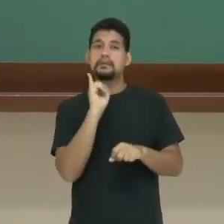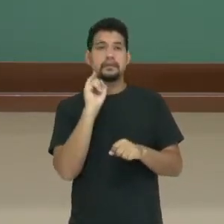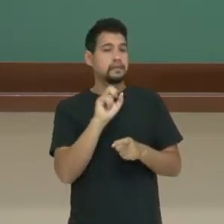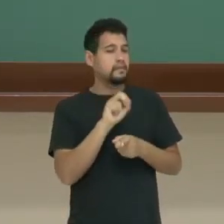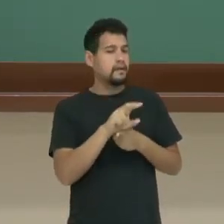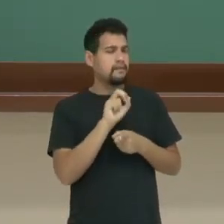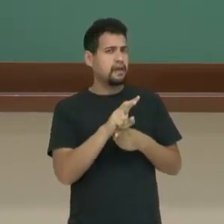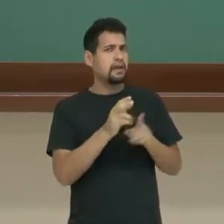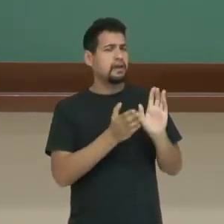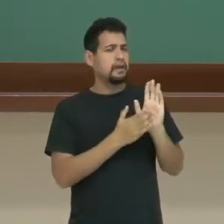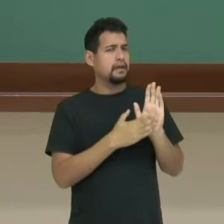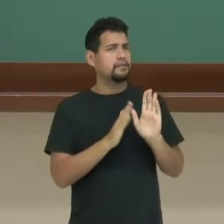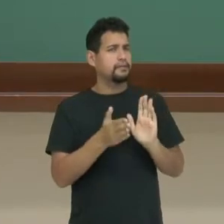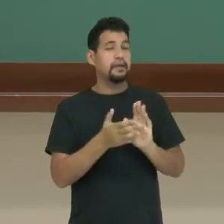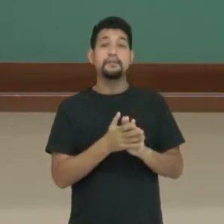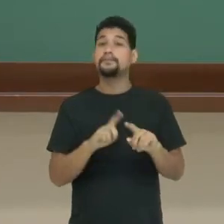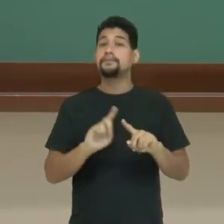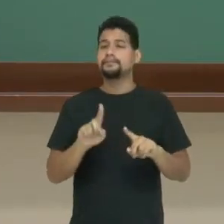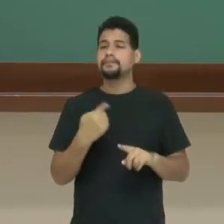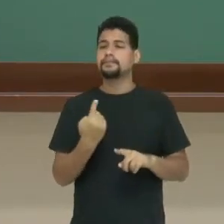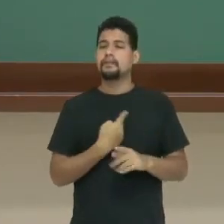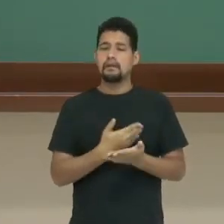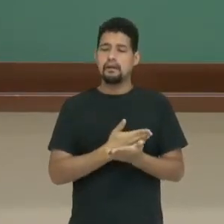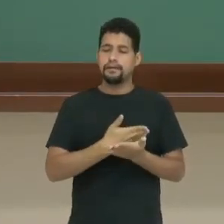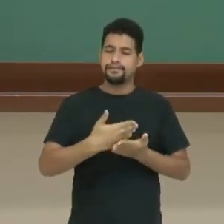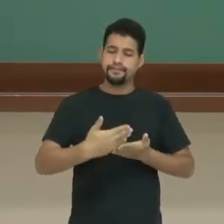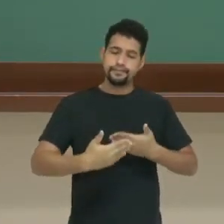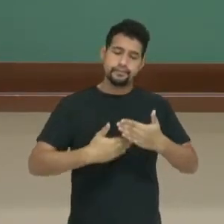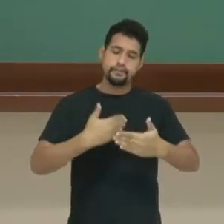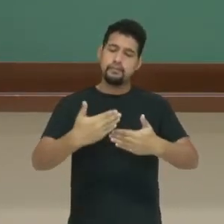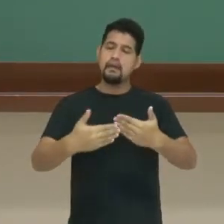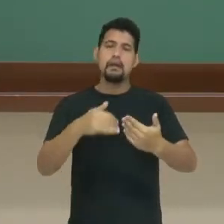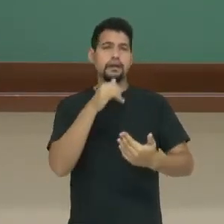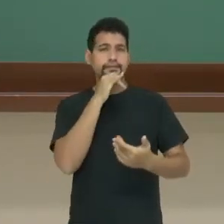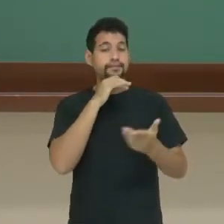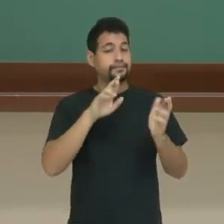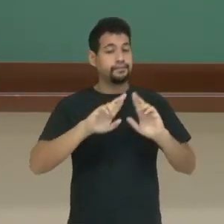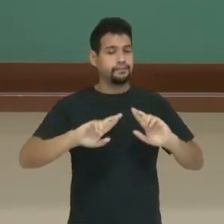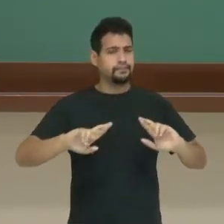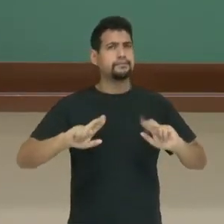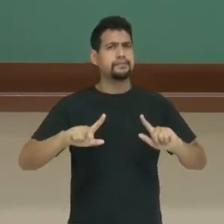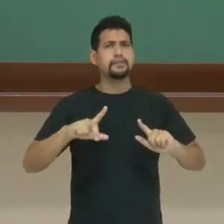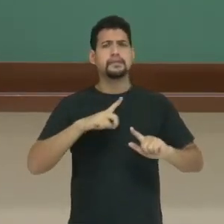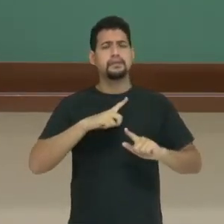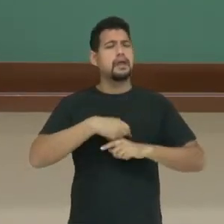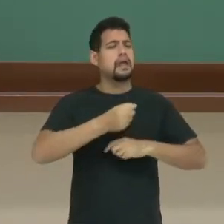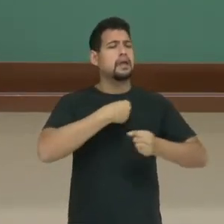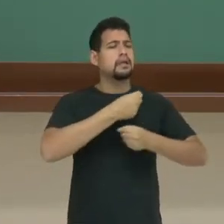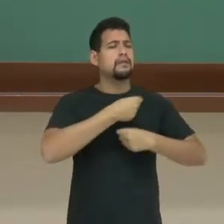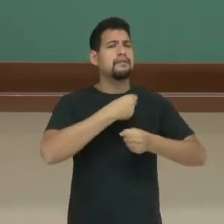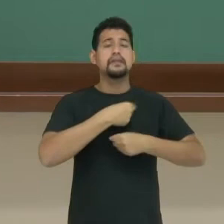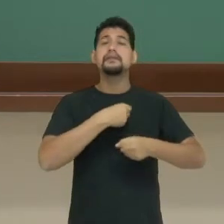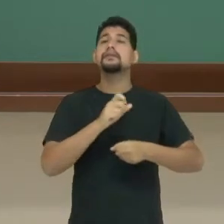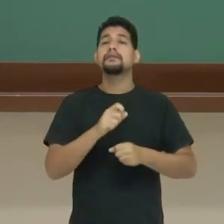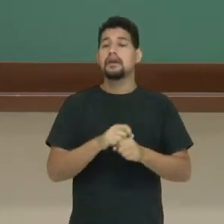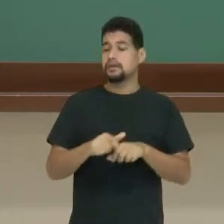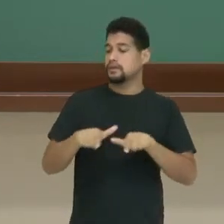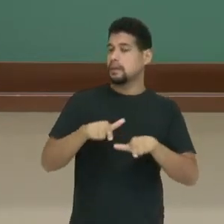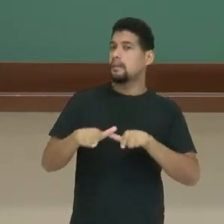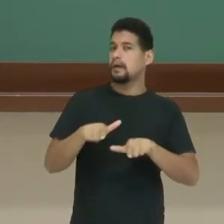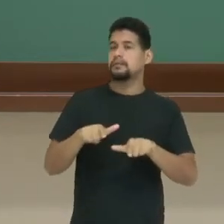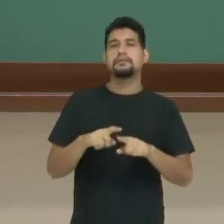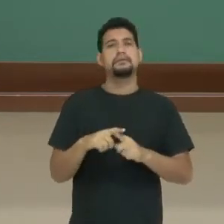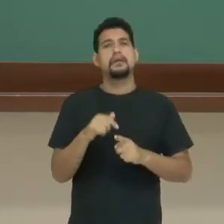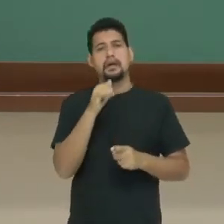ela se candidatou. E nisso a gente já entra também no outro exemplo que temos ali, a entrevista de emprego, onde além